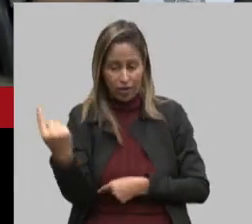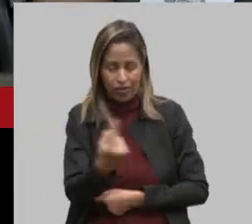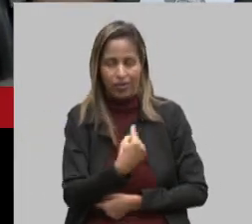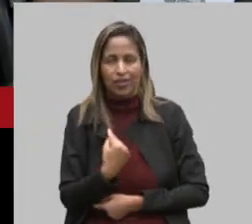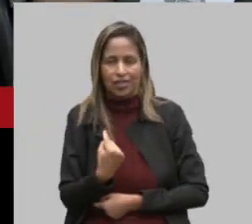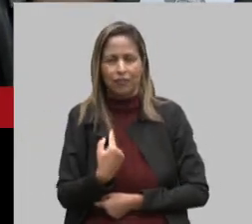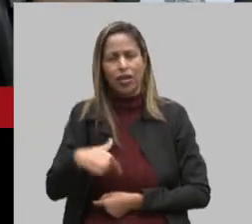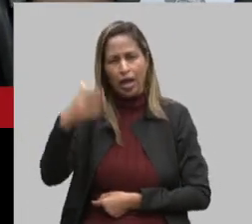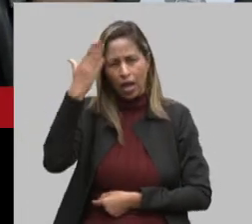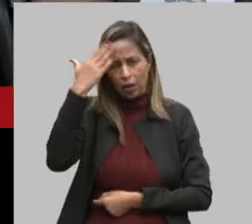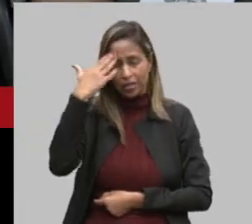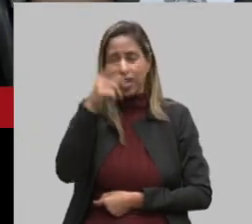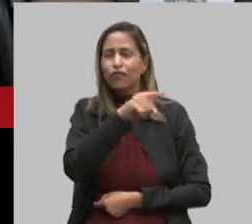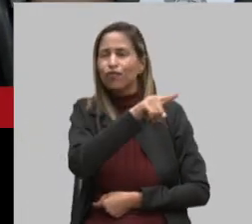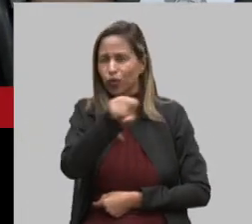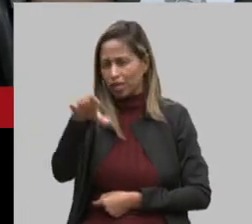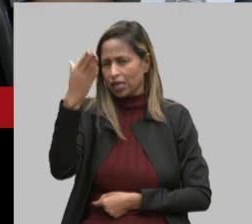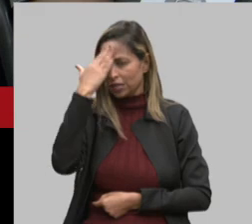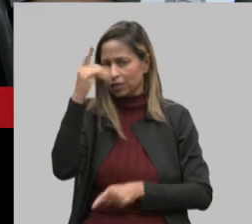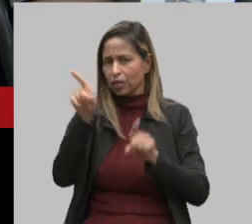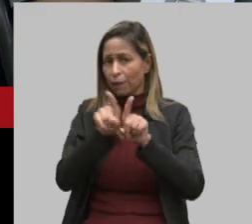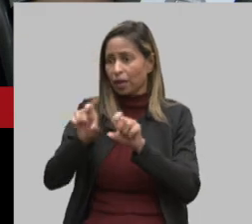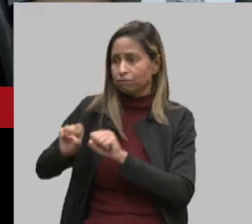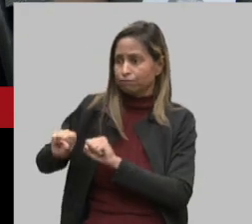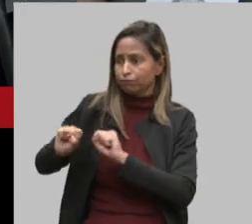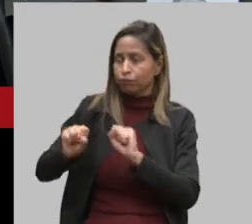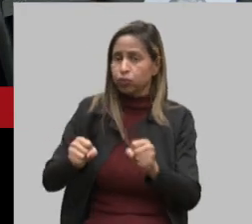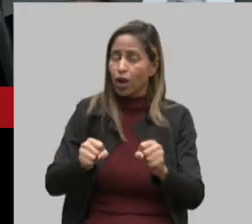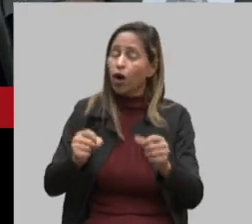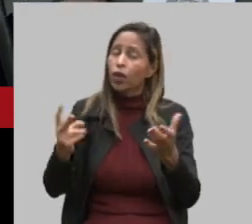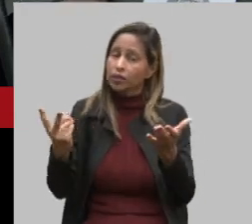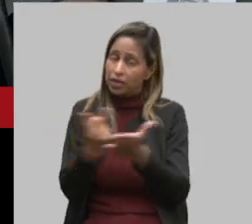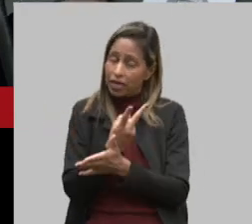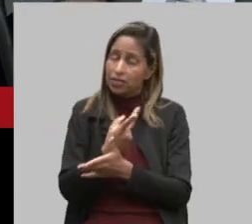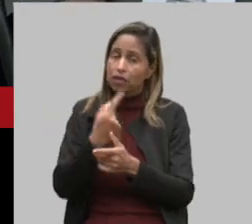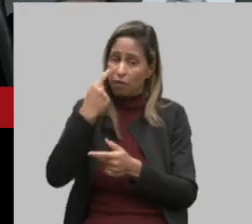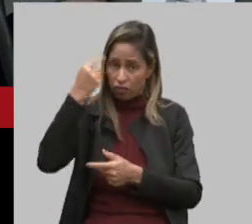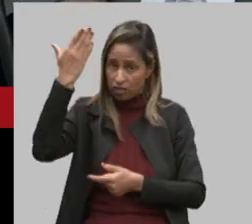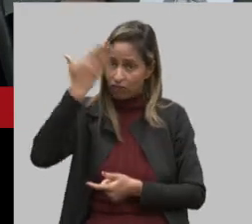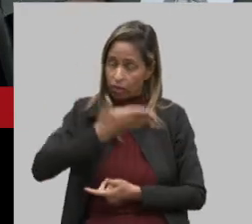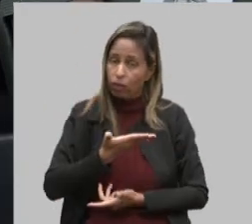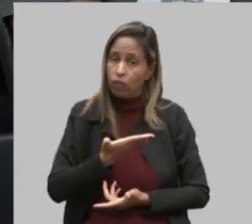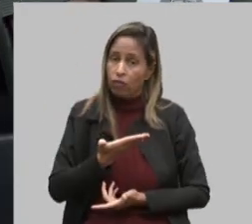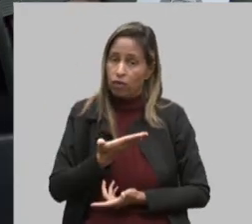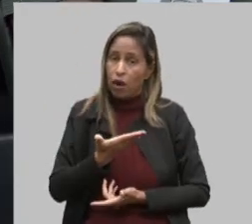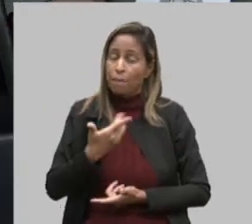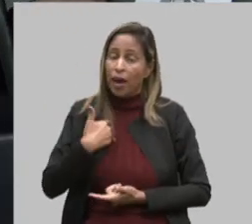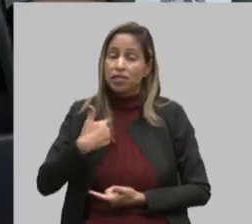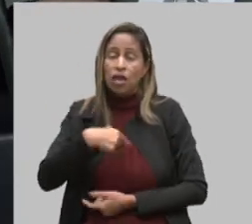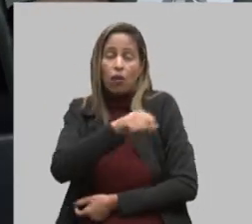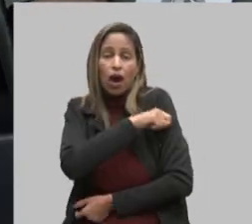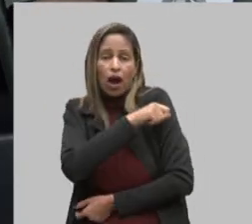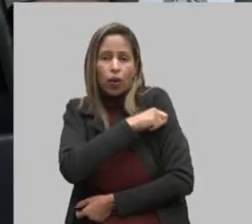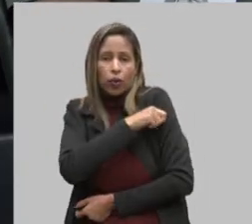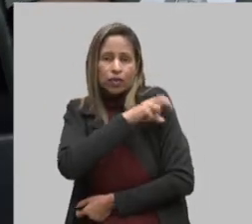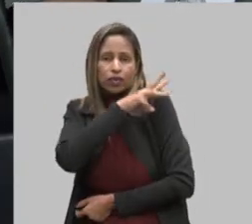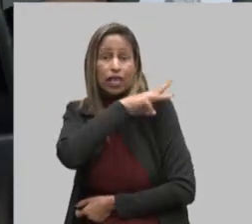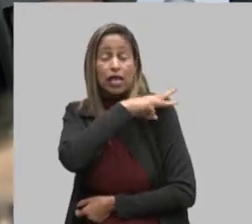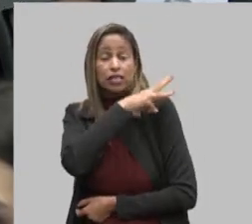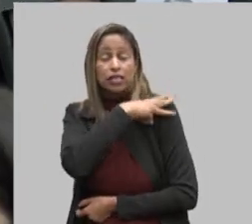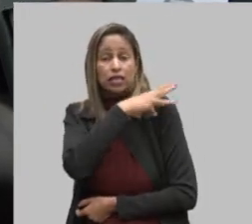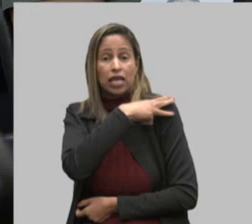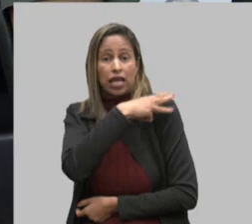sei que muitos de vocês também já enar tais situações e como aluno que hoje tá no terceiro ano